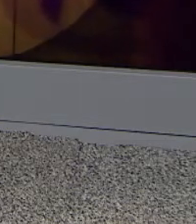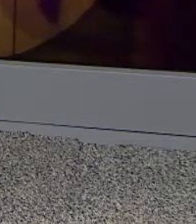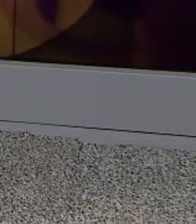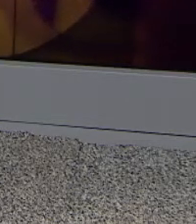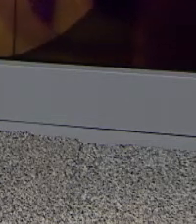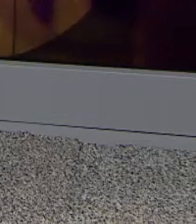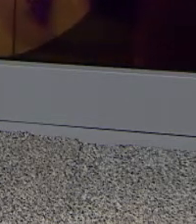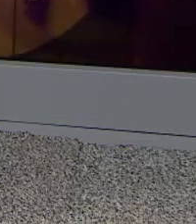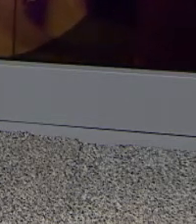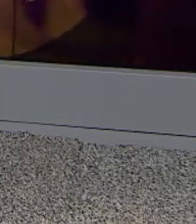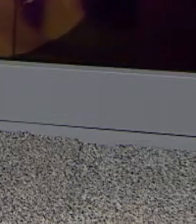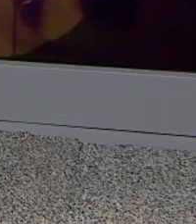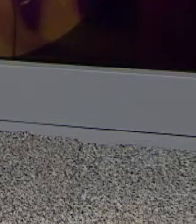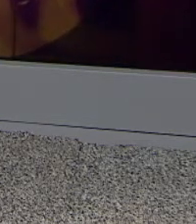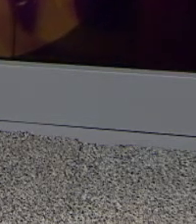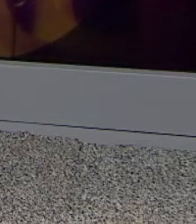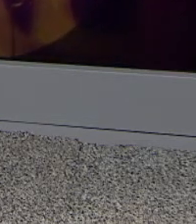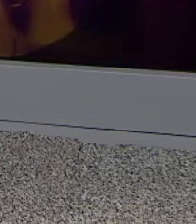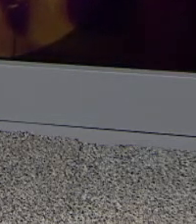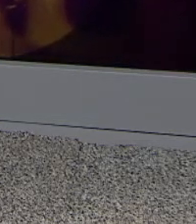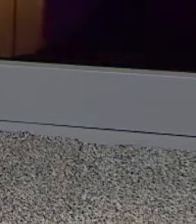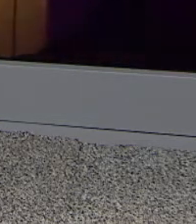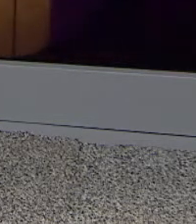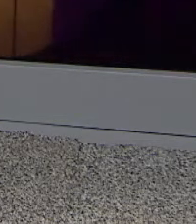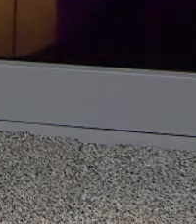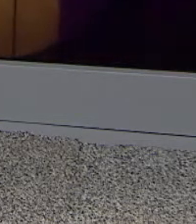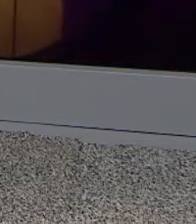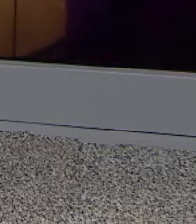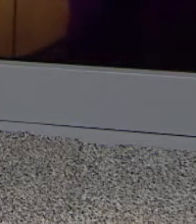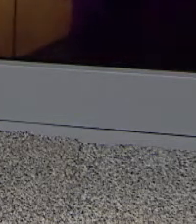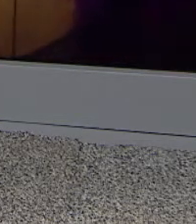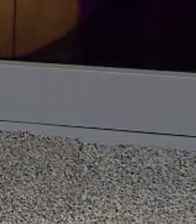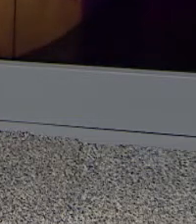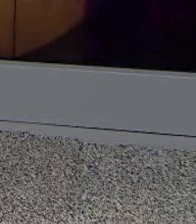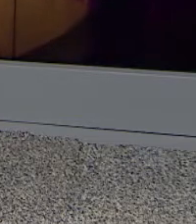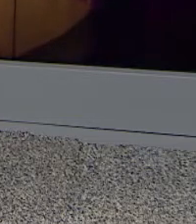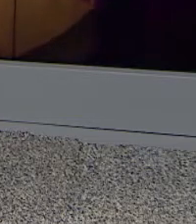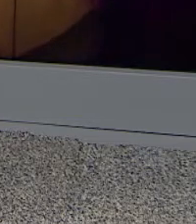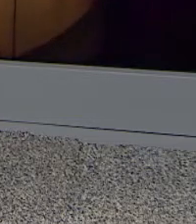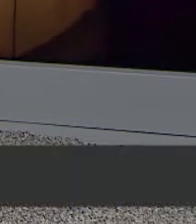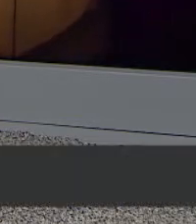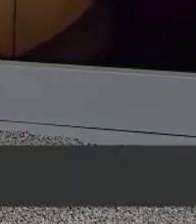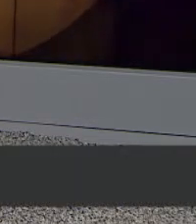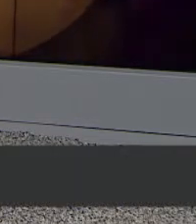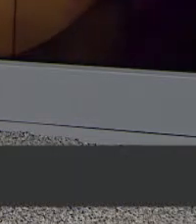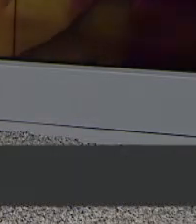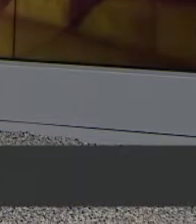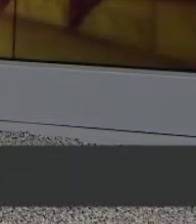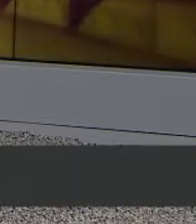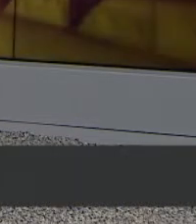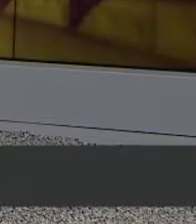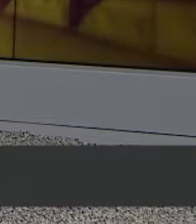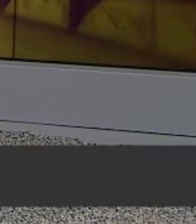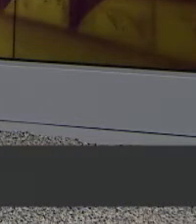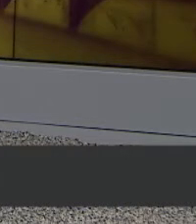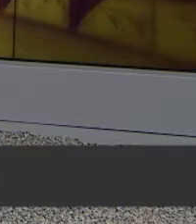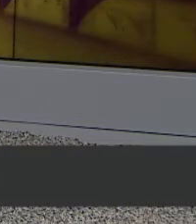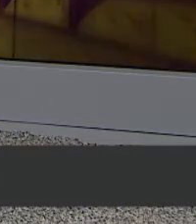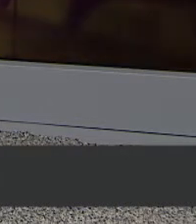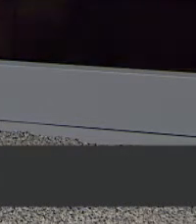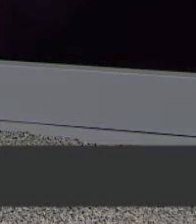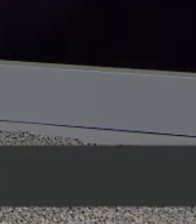npr todas as reportagens também estão no nosso canal no youtube você pode acessar o nosso perfil no twitter mande suas sugestões